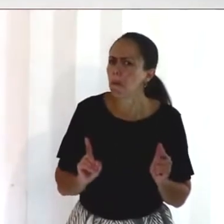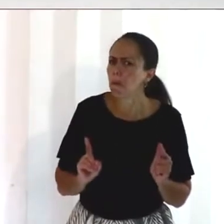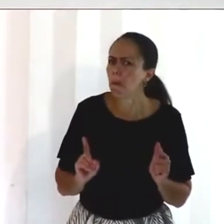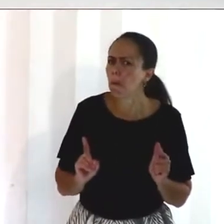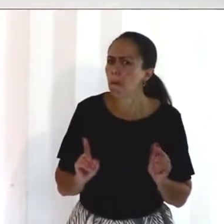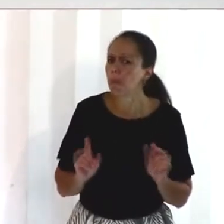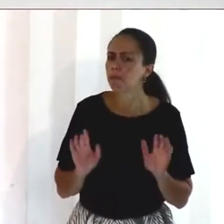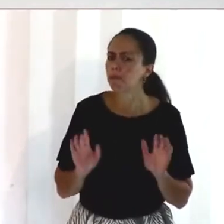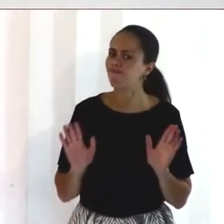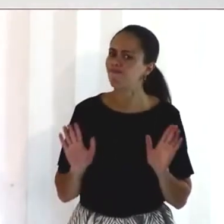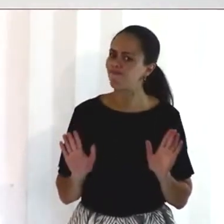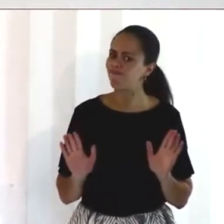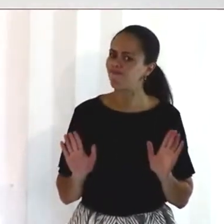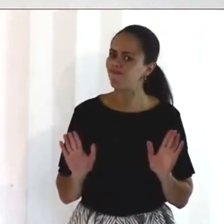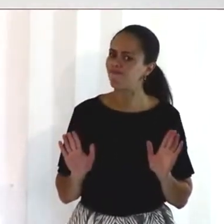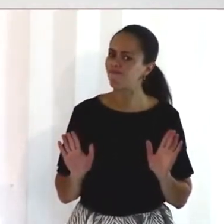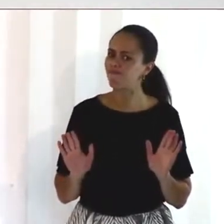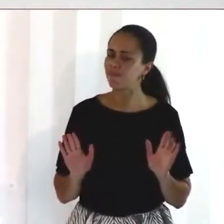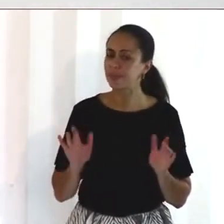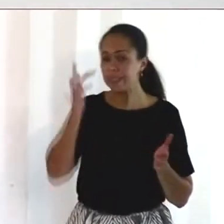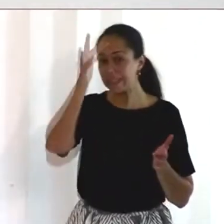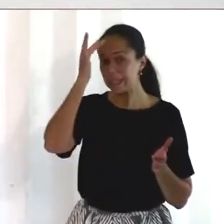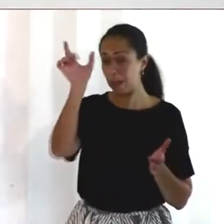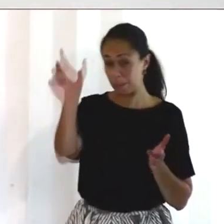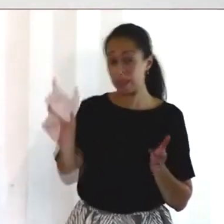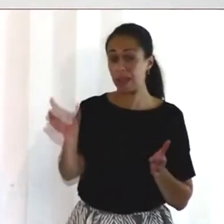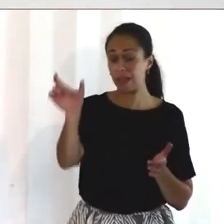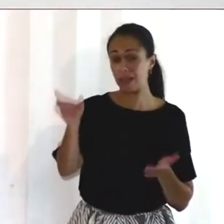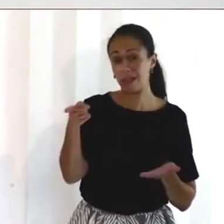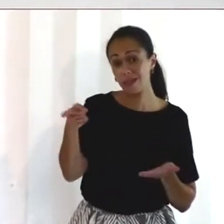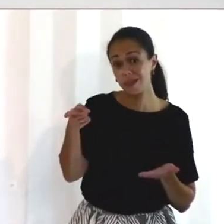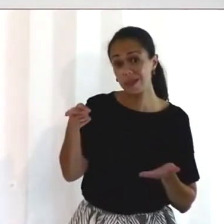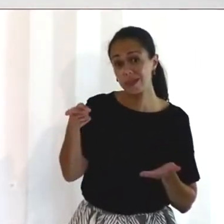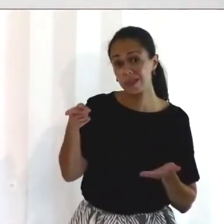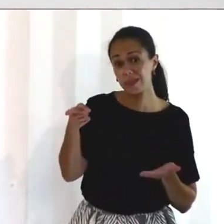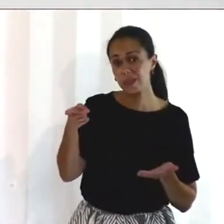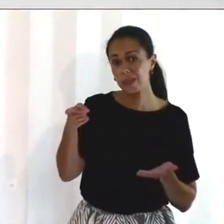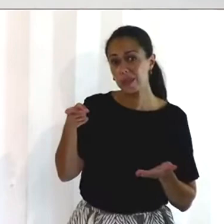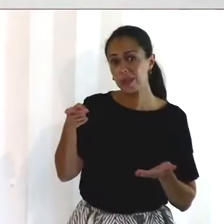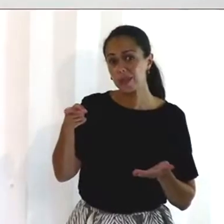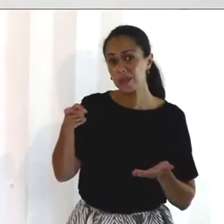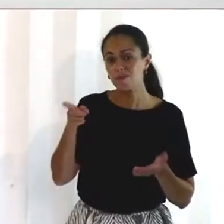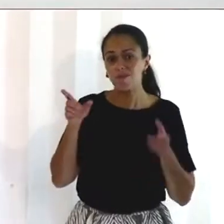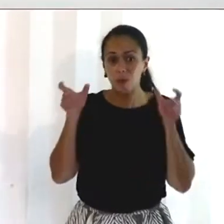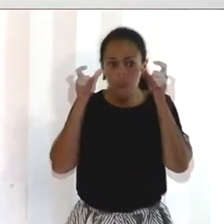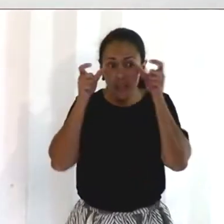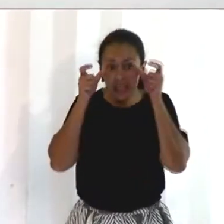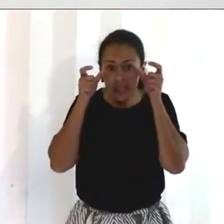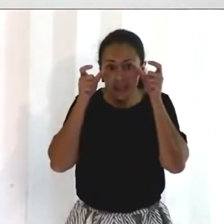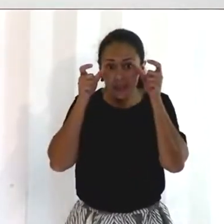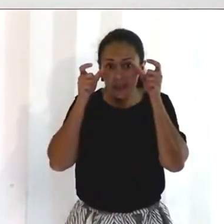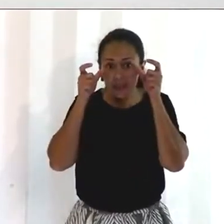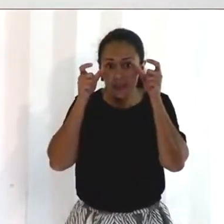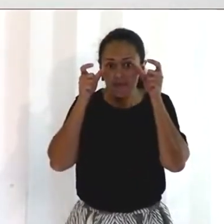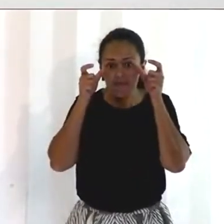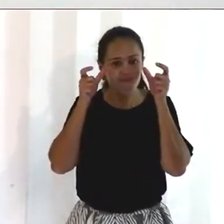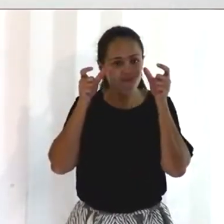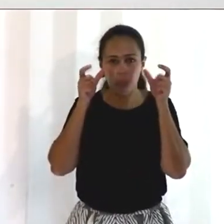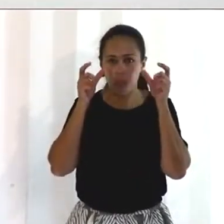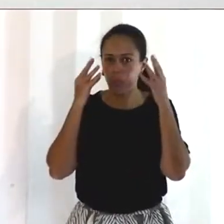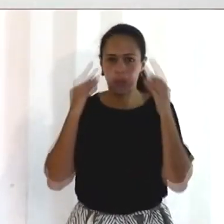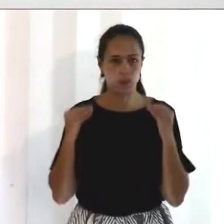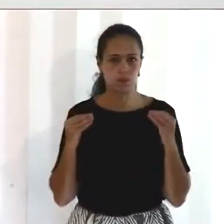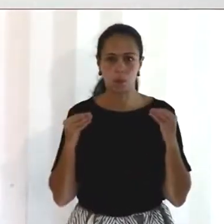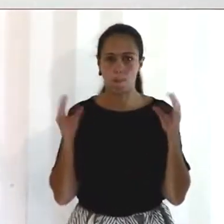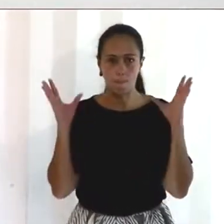conta da dificuldade de ouvir e da rapidez que se tem para se